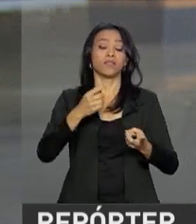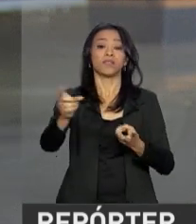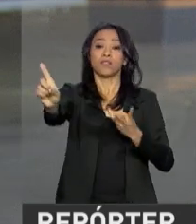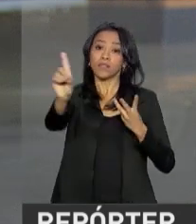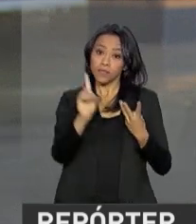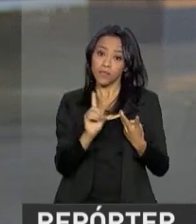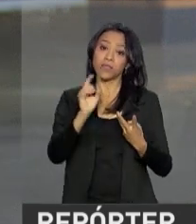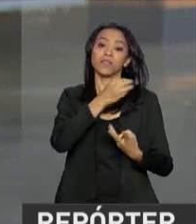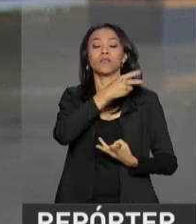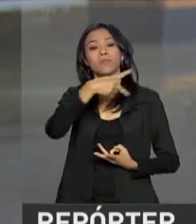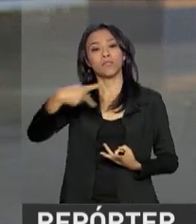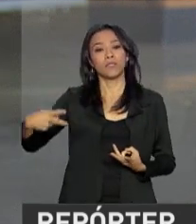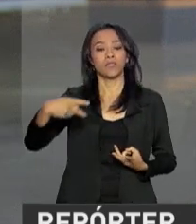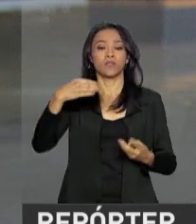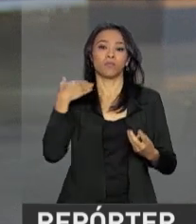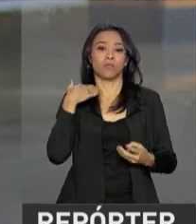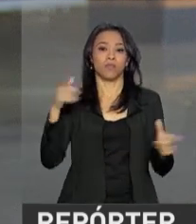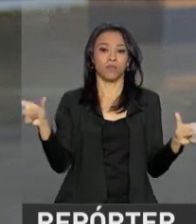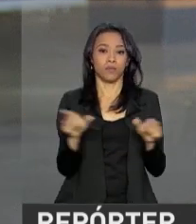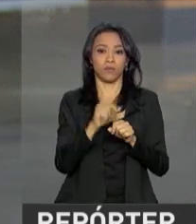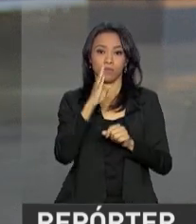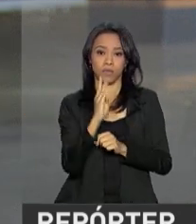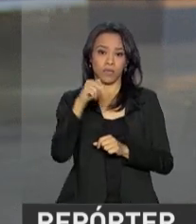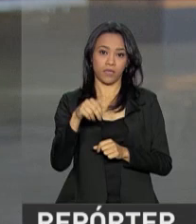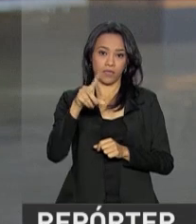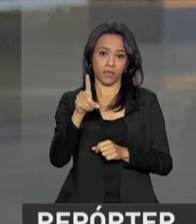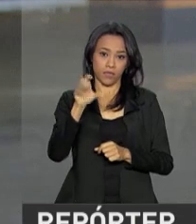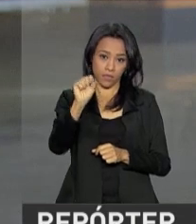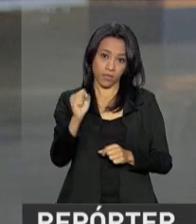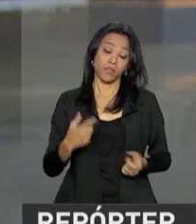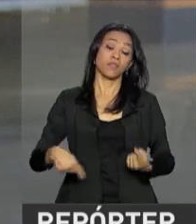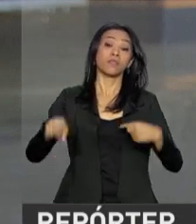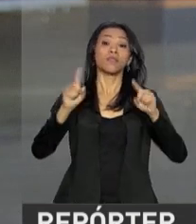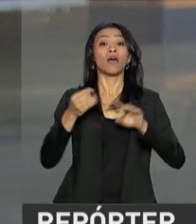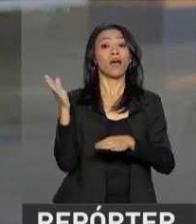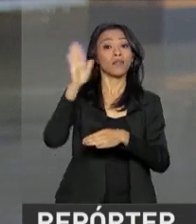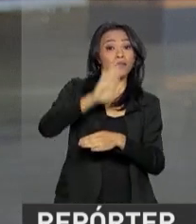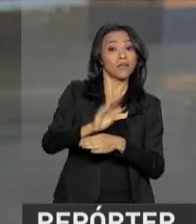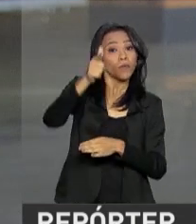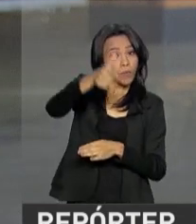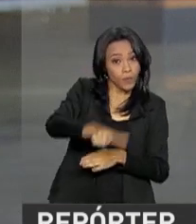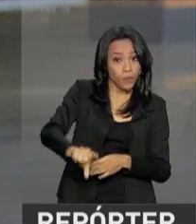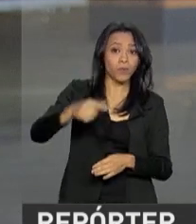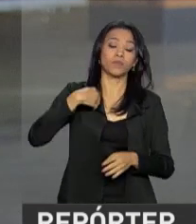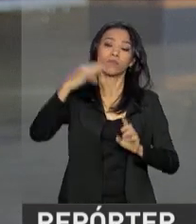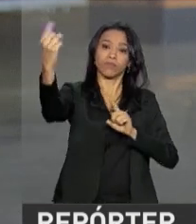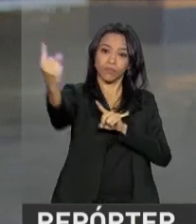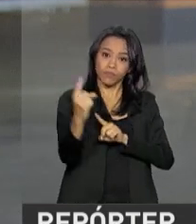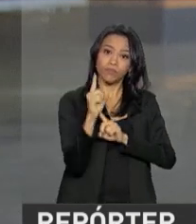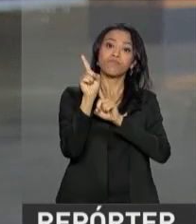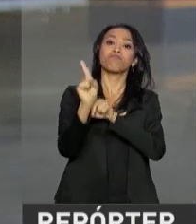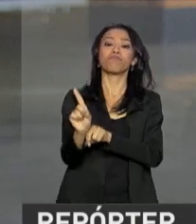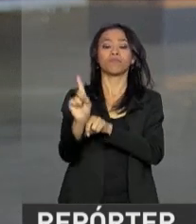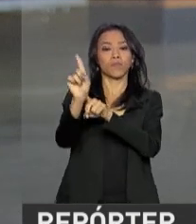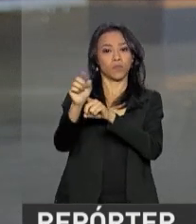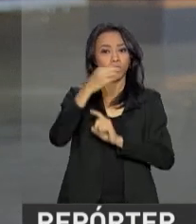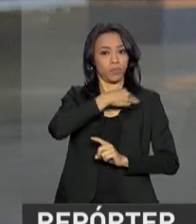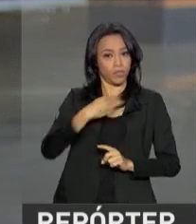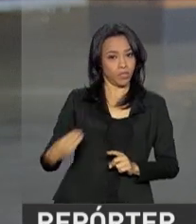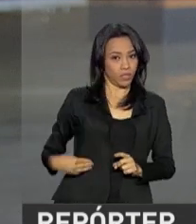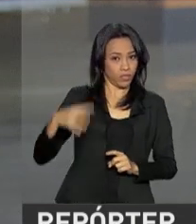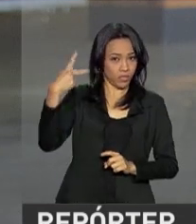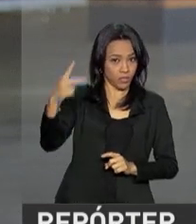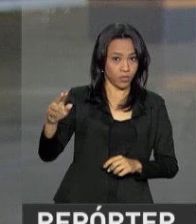diogo oliveira em seguida às três e meia da tarde temer recebe o ministro dos negócios estrangeiros da nigéria sofre o